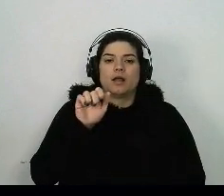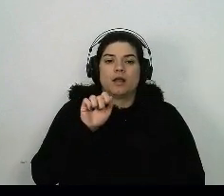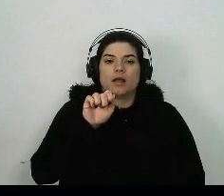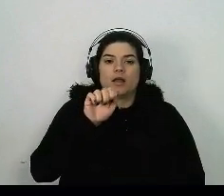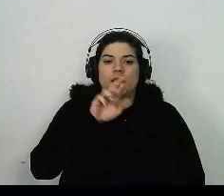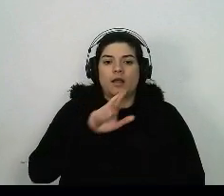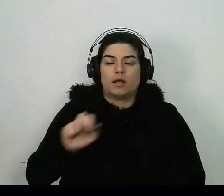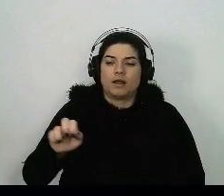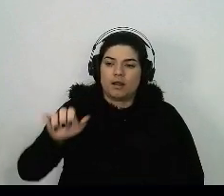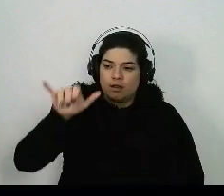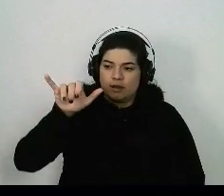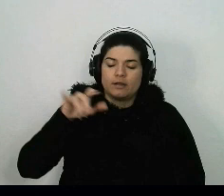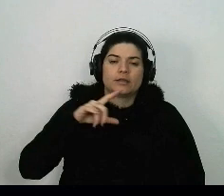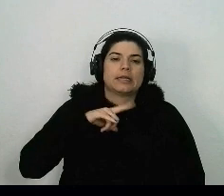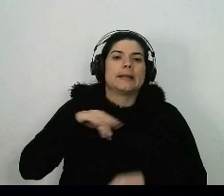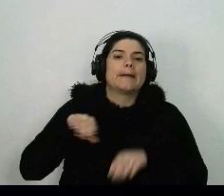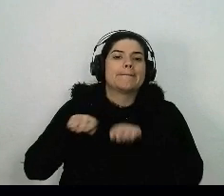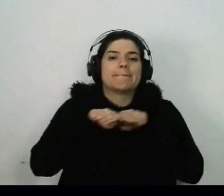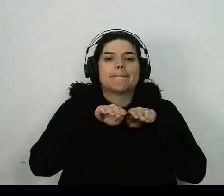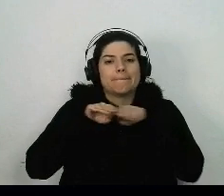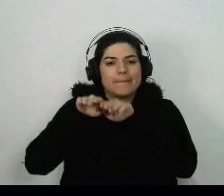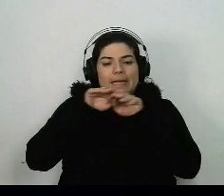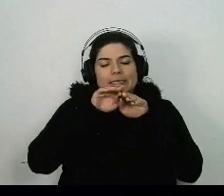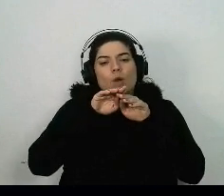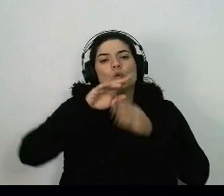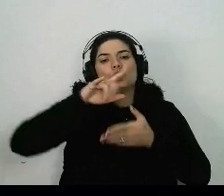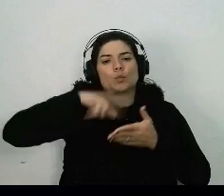de versão de documento, todos os campos estão na raiz.